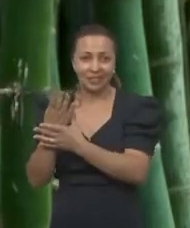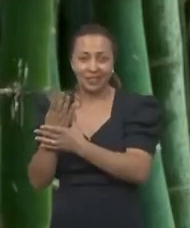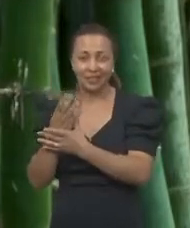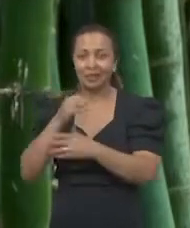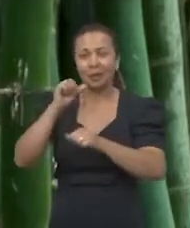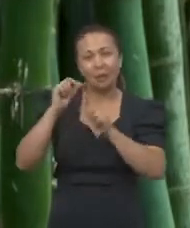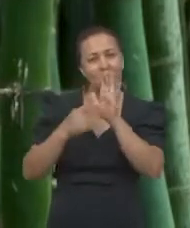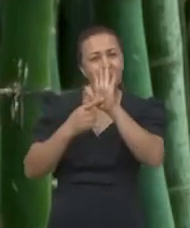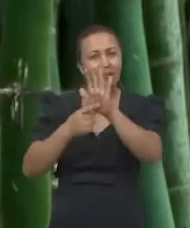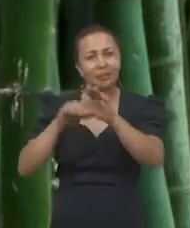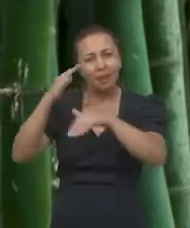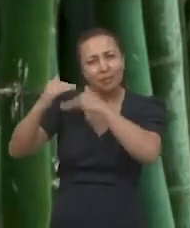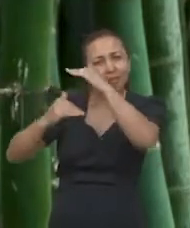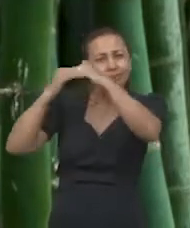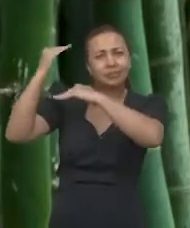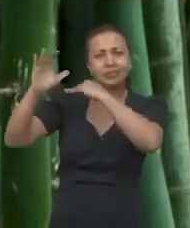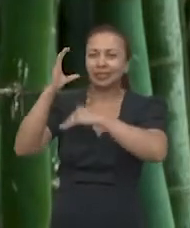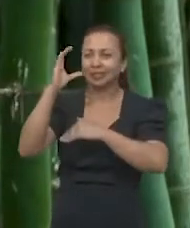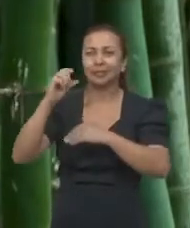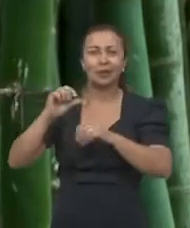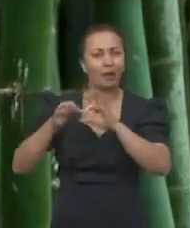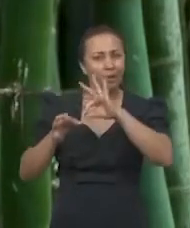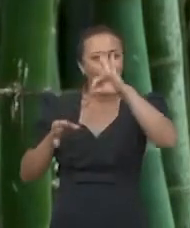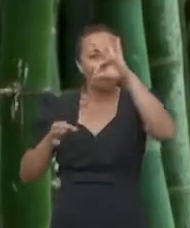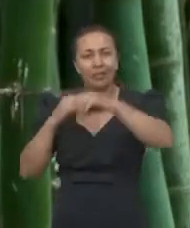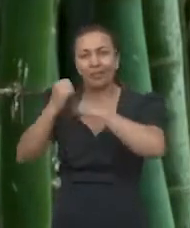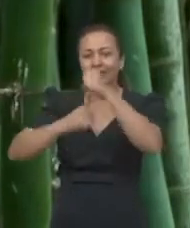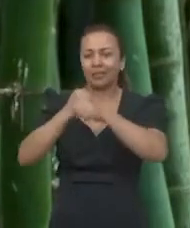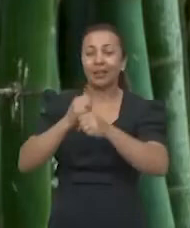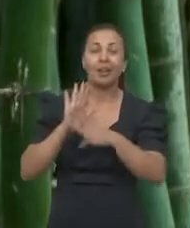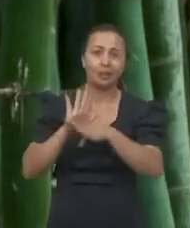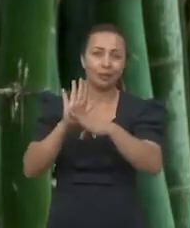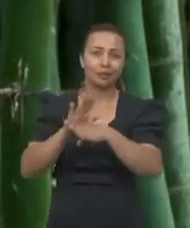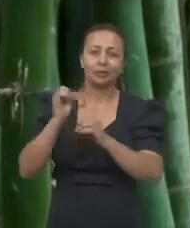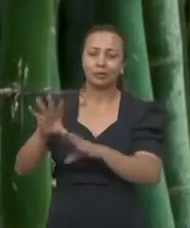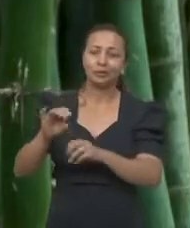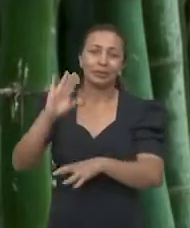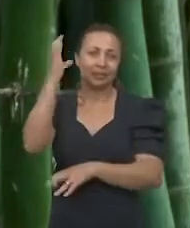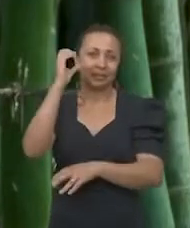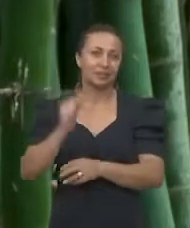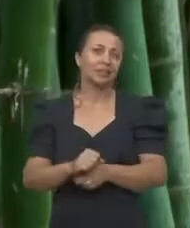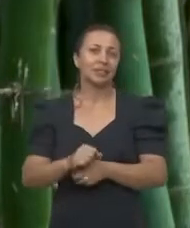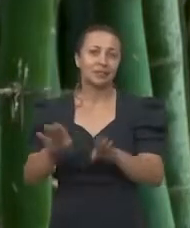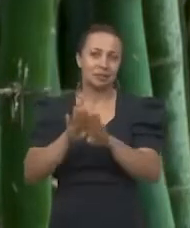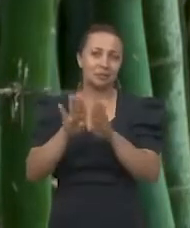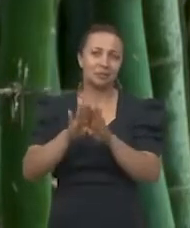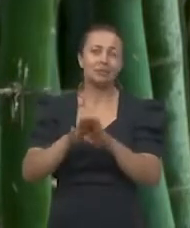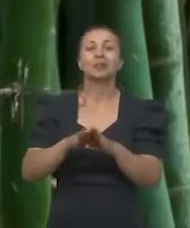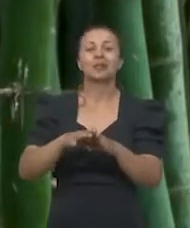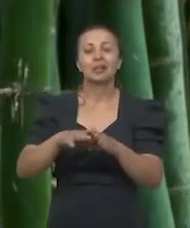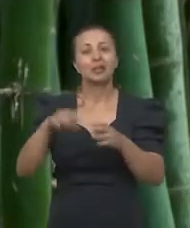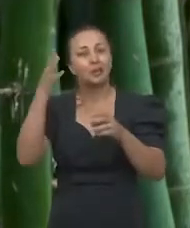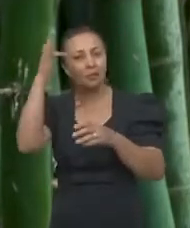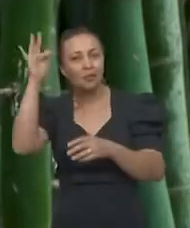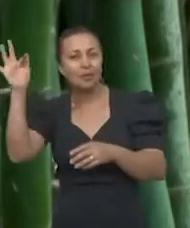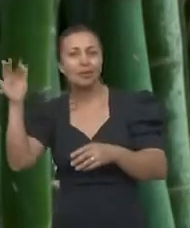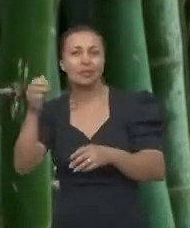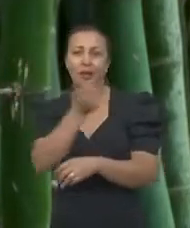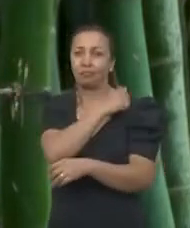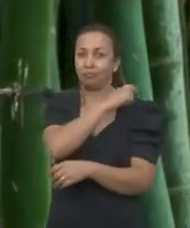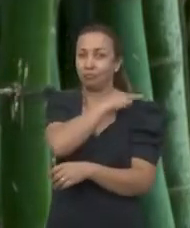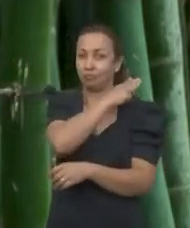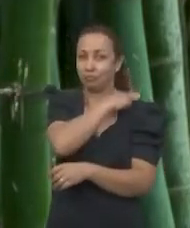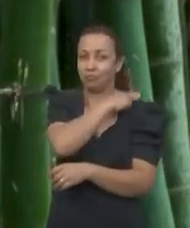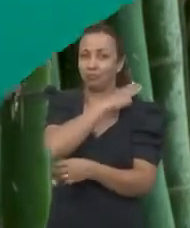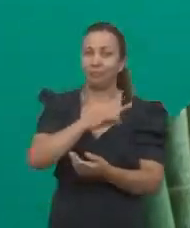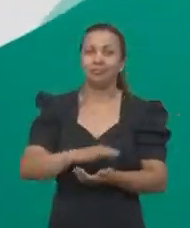fim de mostrar a evolução científica ao longo dos anos e auxiliar no ensino de ciências, principalmente em conteúdos de física do